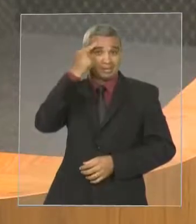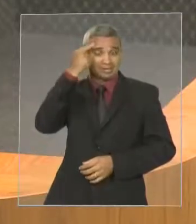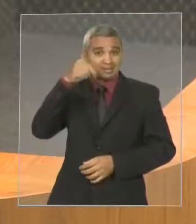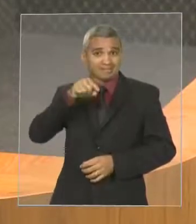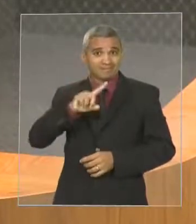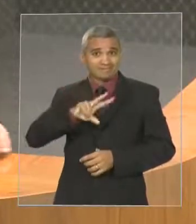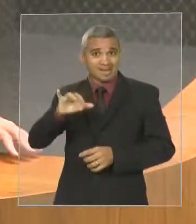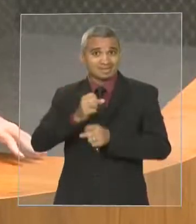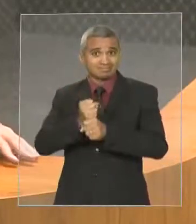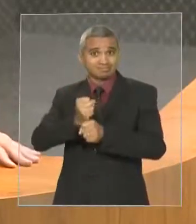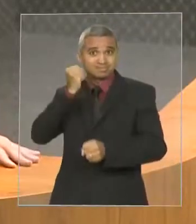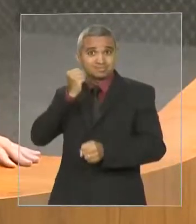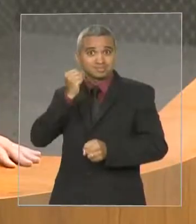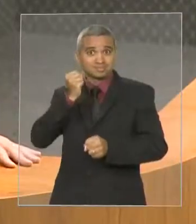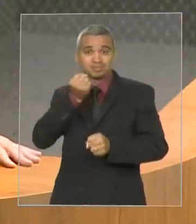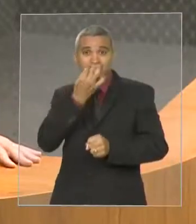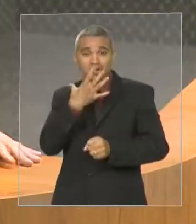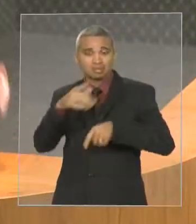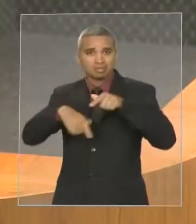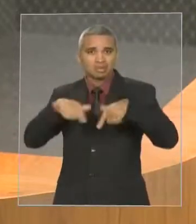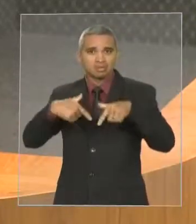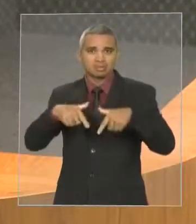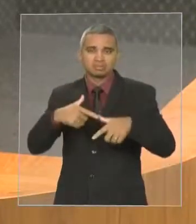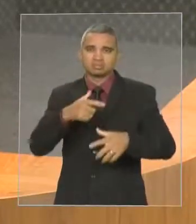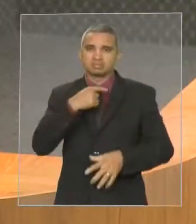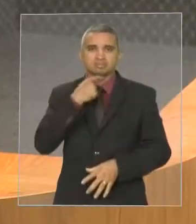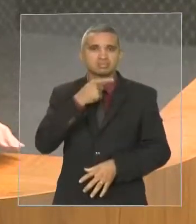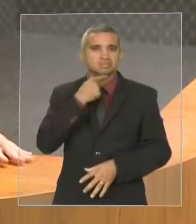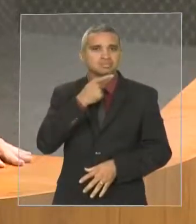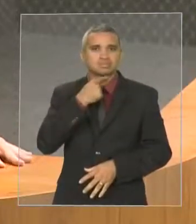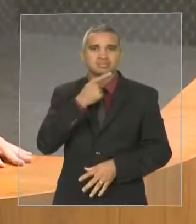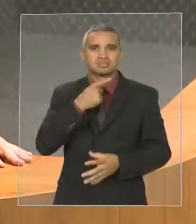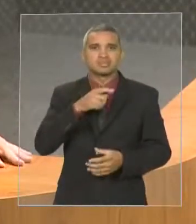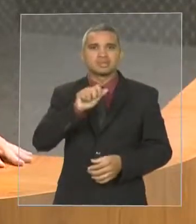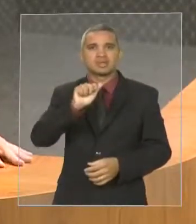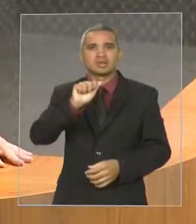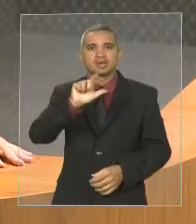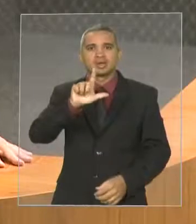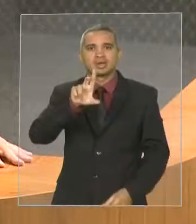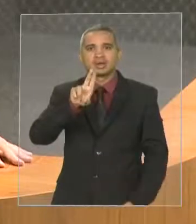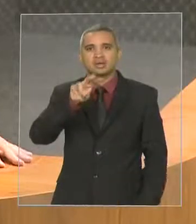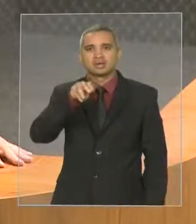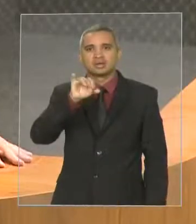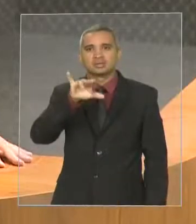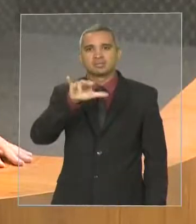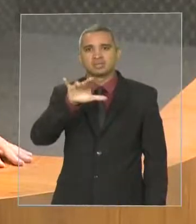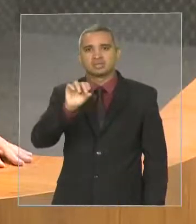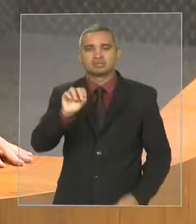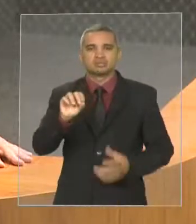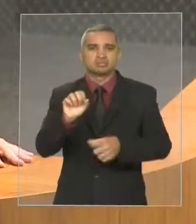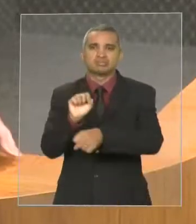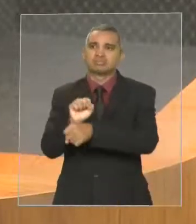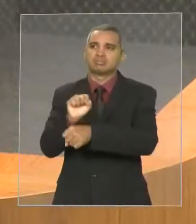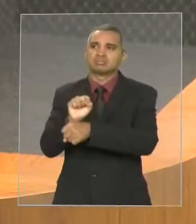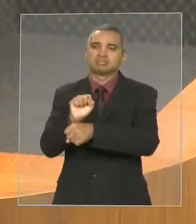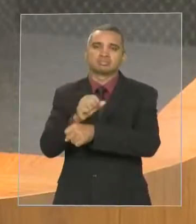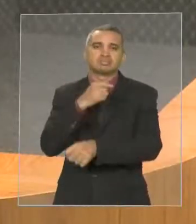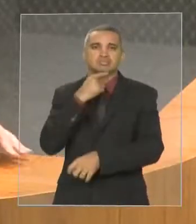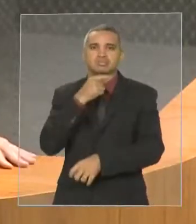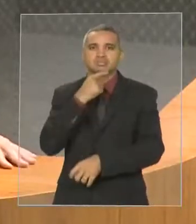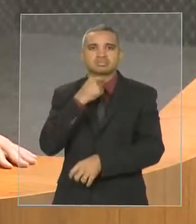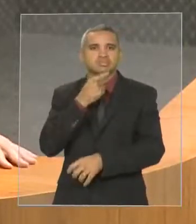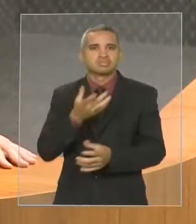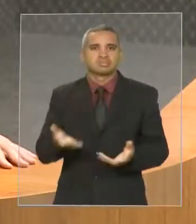Eu me lembro aqui, deputado Marcos Caldas, de uma audiência pública memorável que teve na Assembleia Legislativa da Rua do Egito, que Vossa